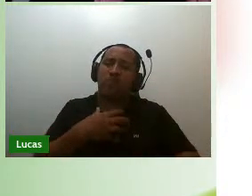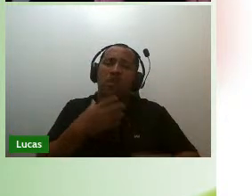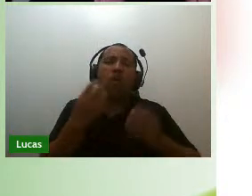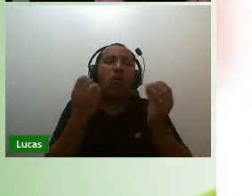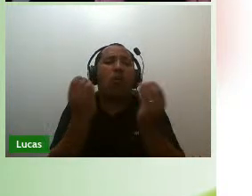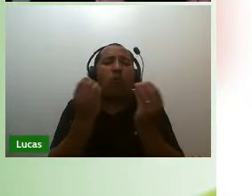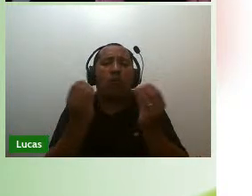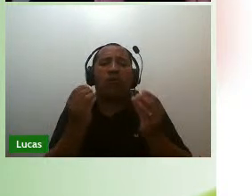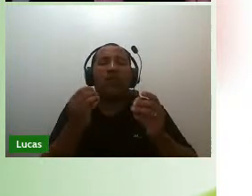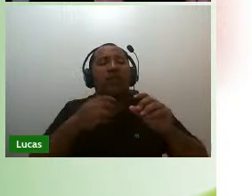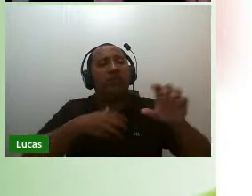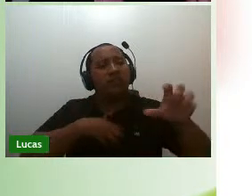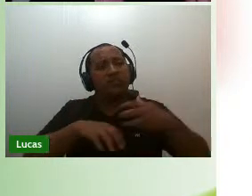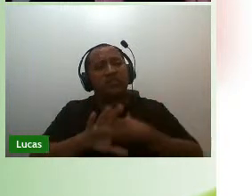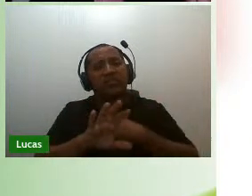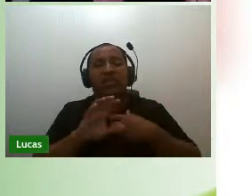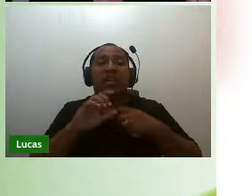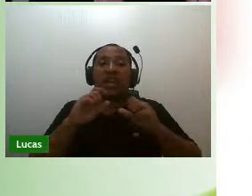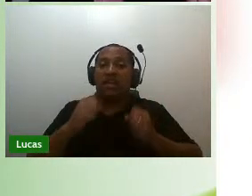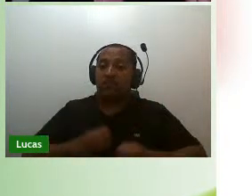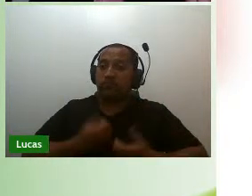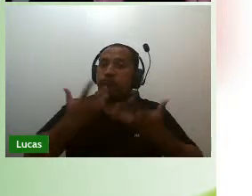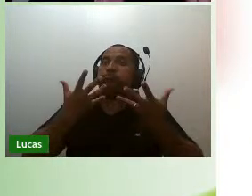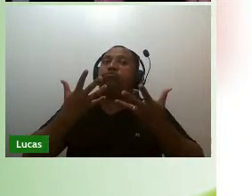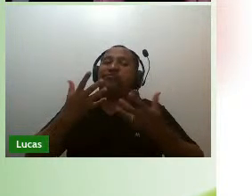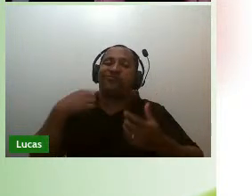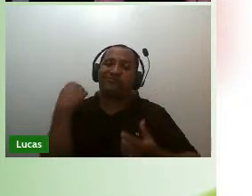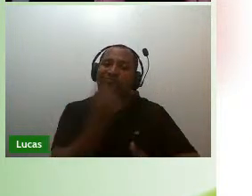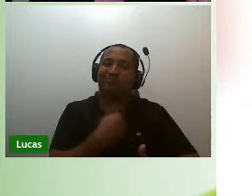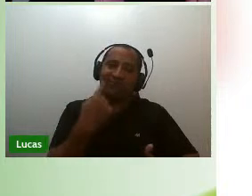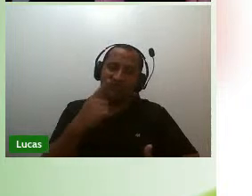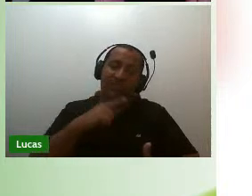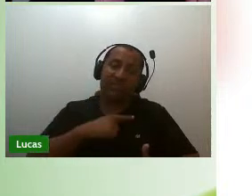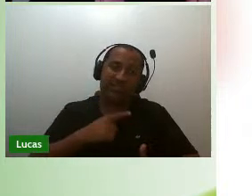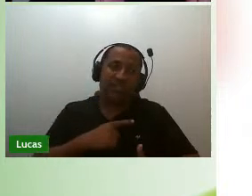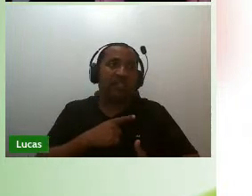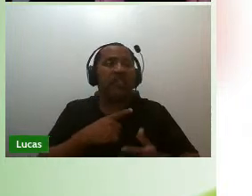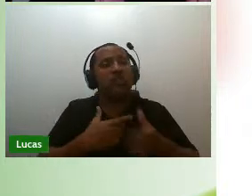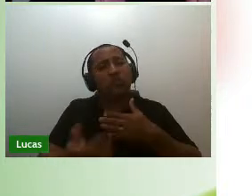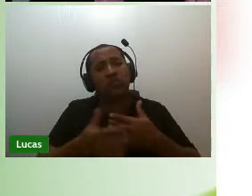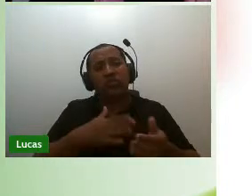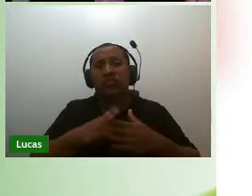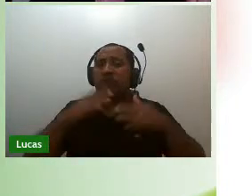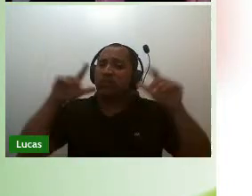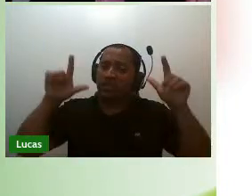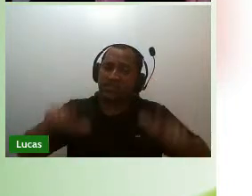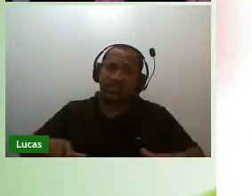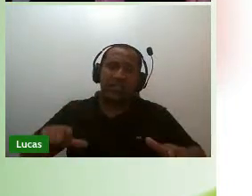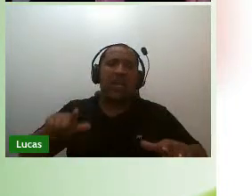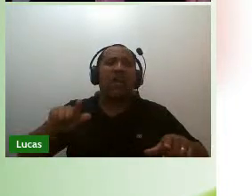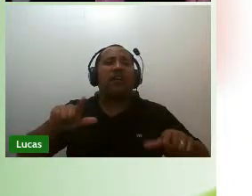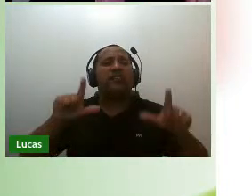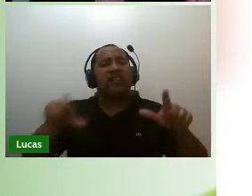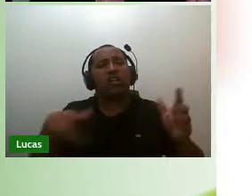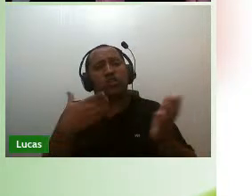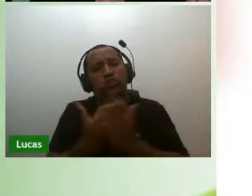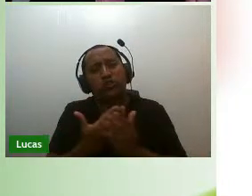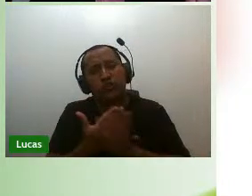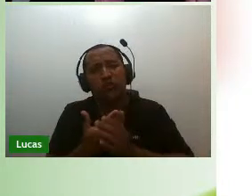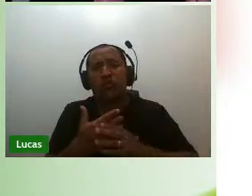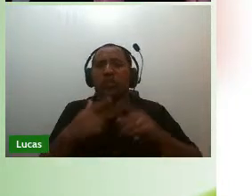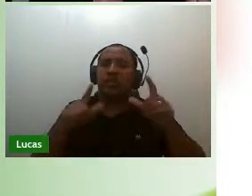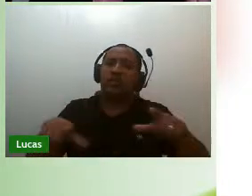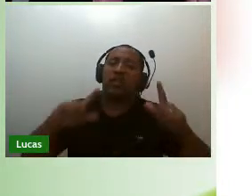manejar essas emoções quando elas afloram, né? Dentro de de qualquer espaço, seja ele de sala de aula ou os espaços de